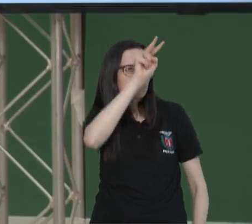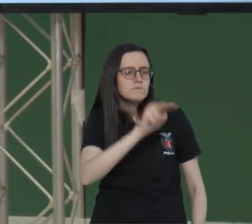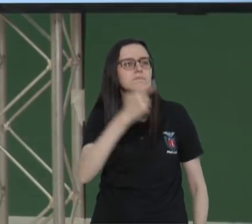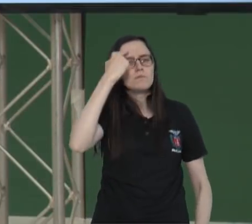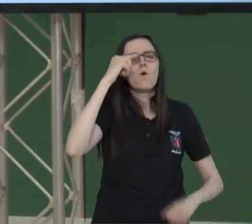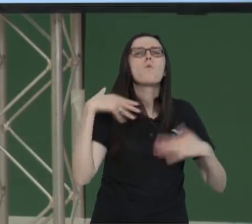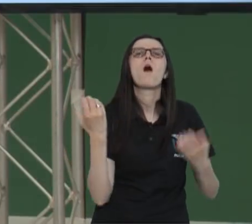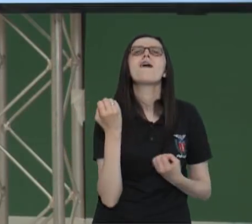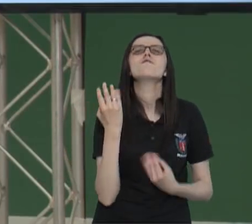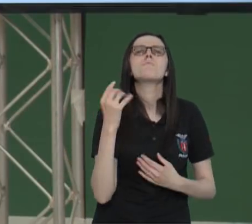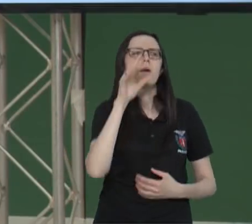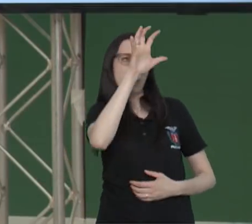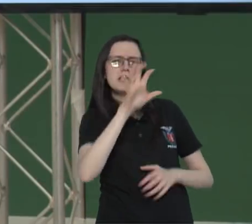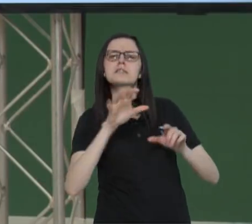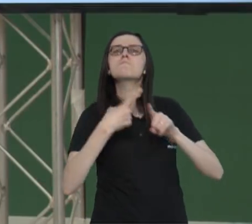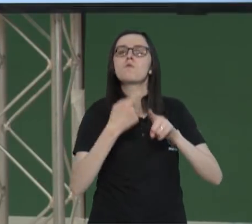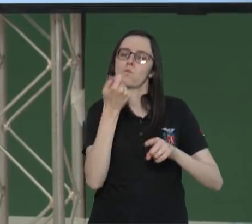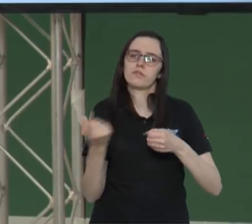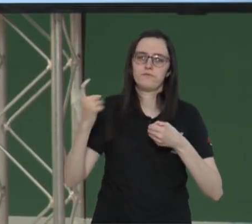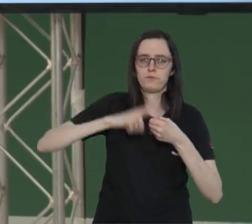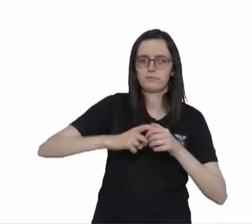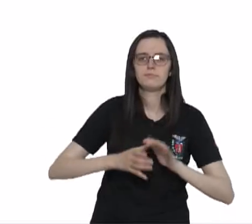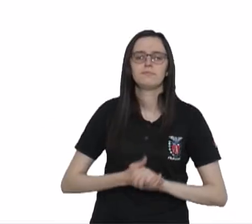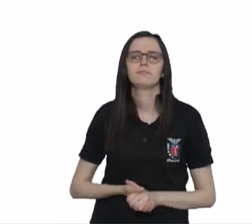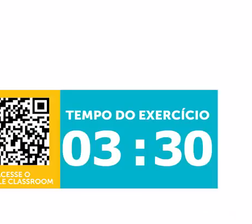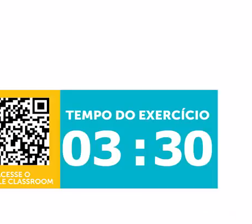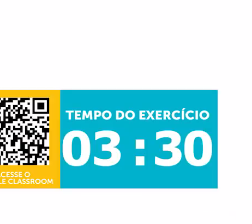que tipo de informação é essa e nós já voltamos.